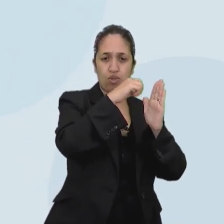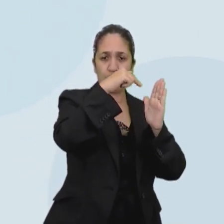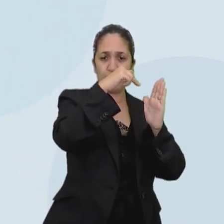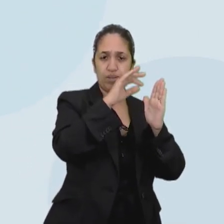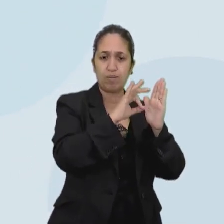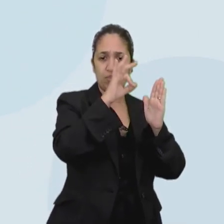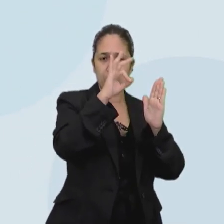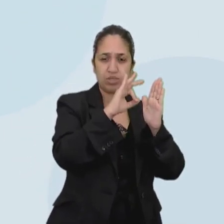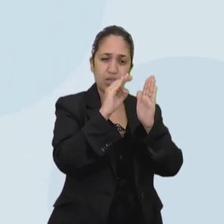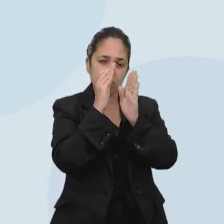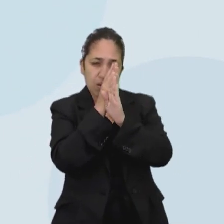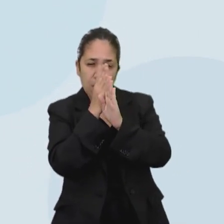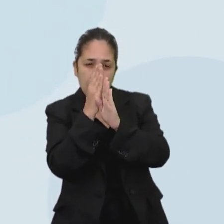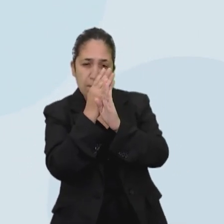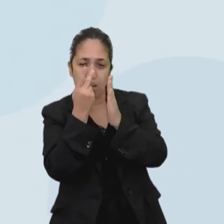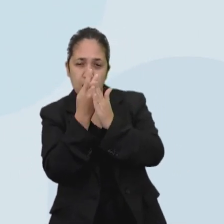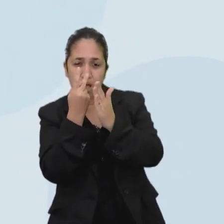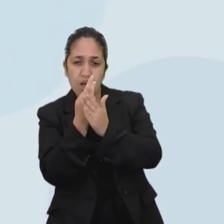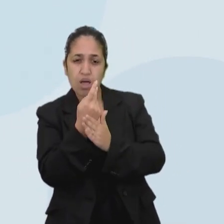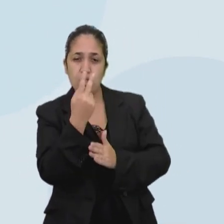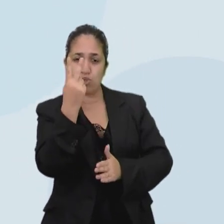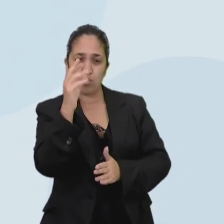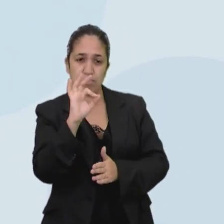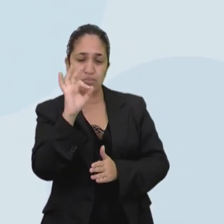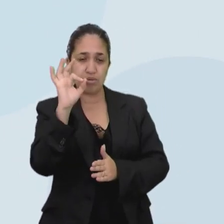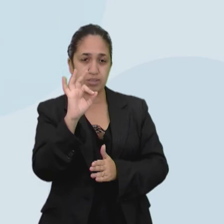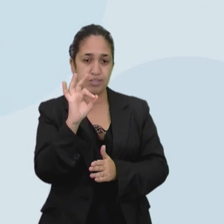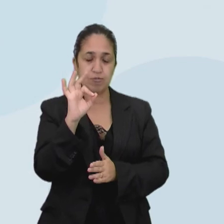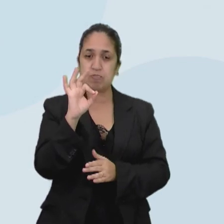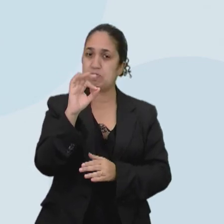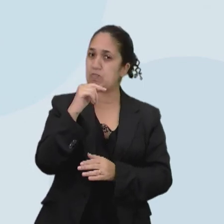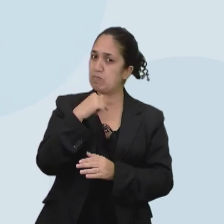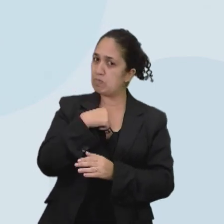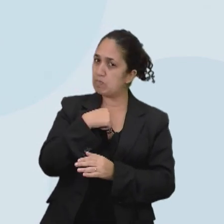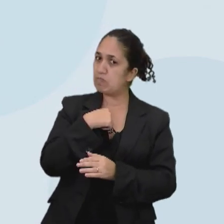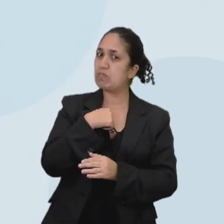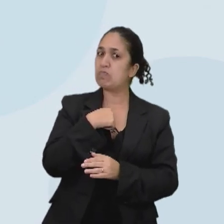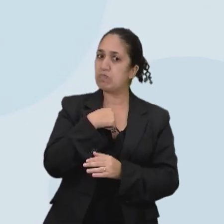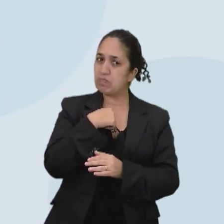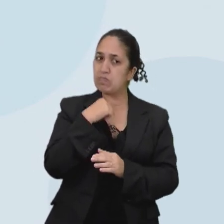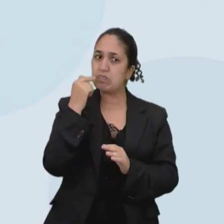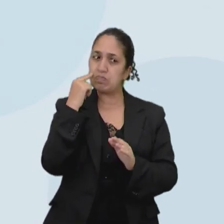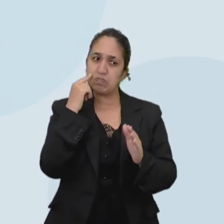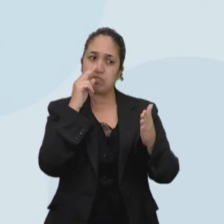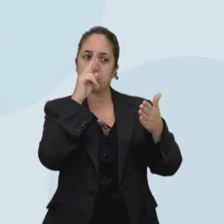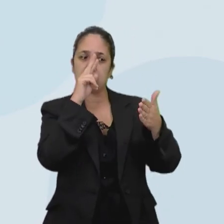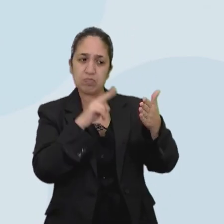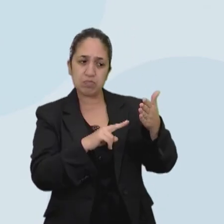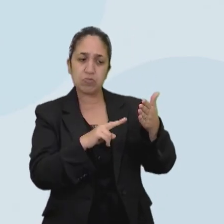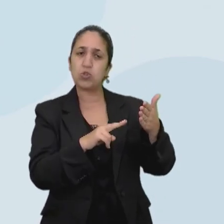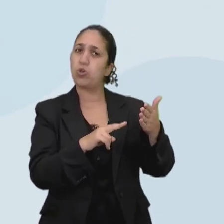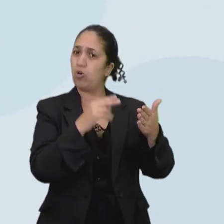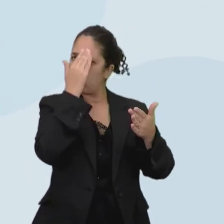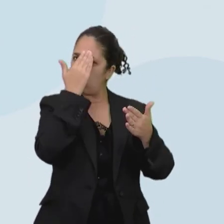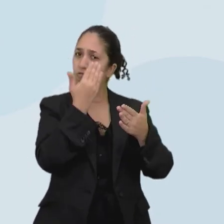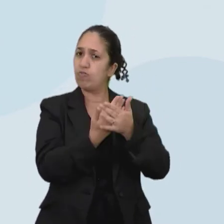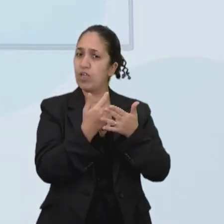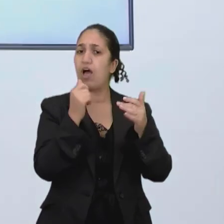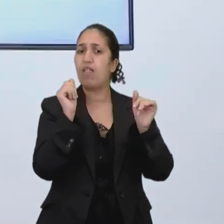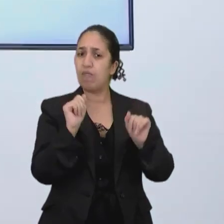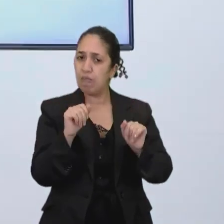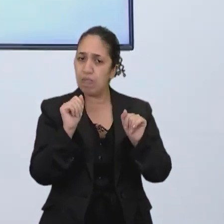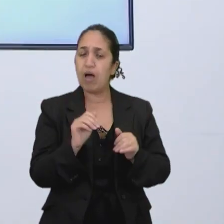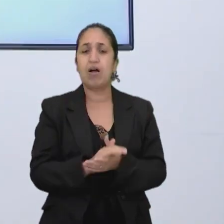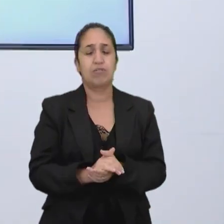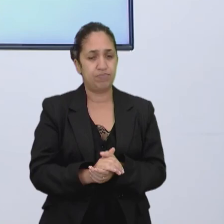uma margem de erro de 2%, você vai ter uns dados com uma certa ou muita confiabilidade